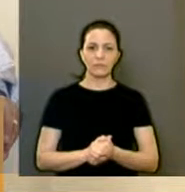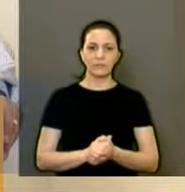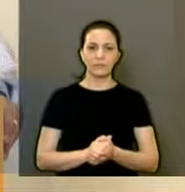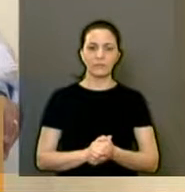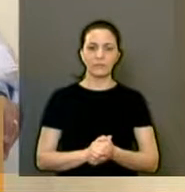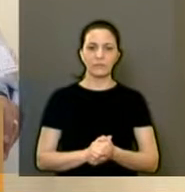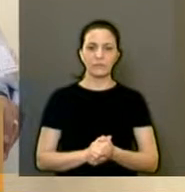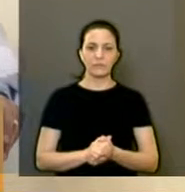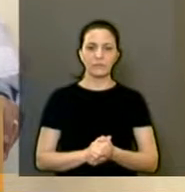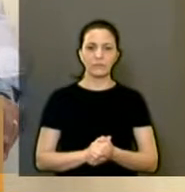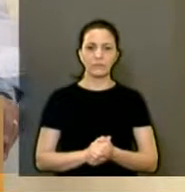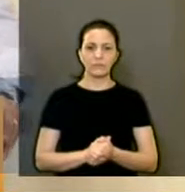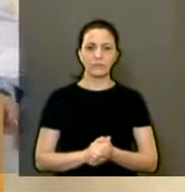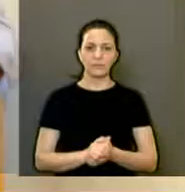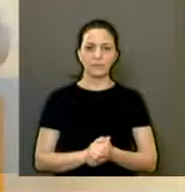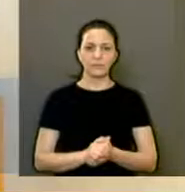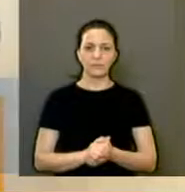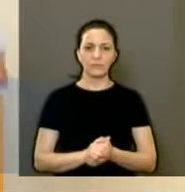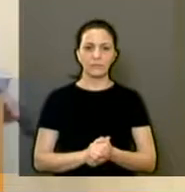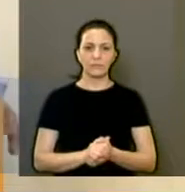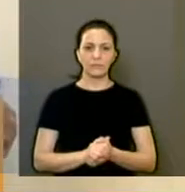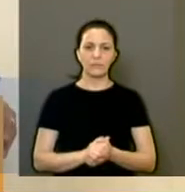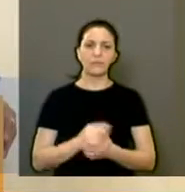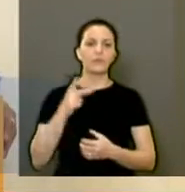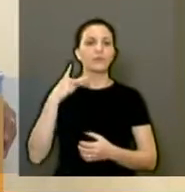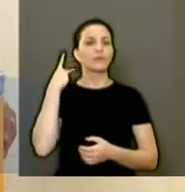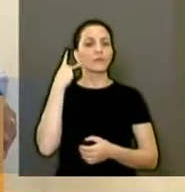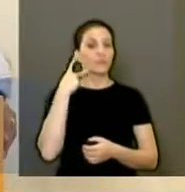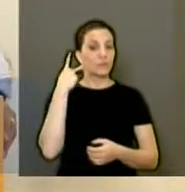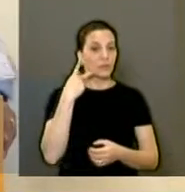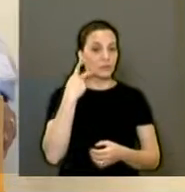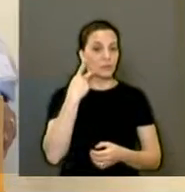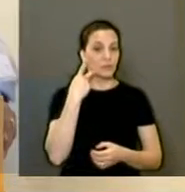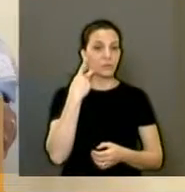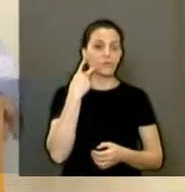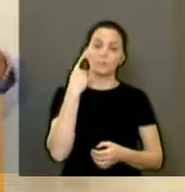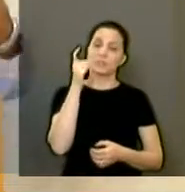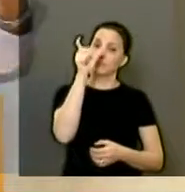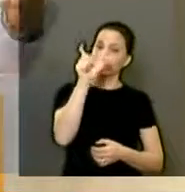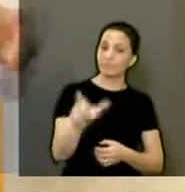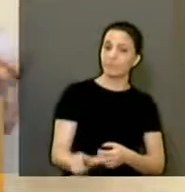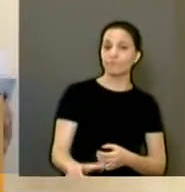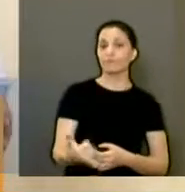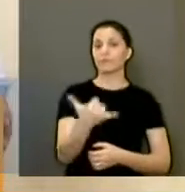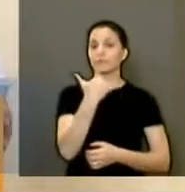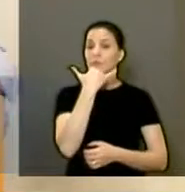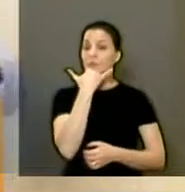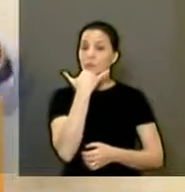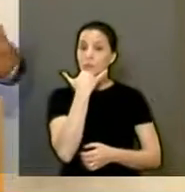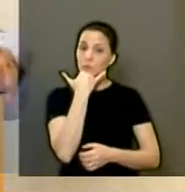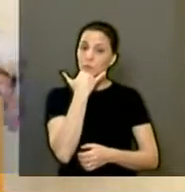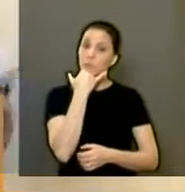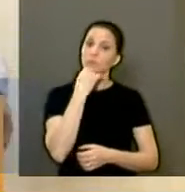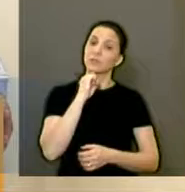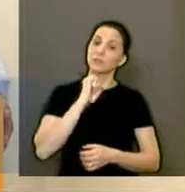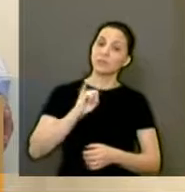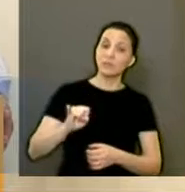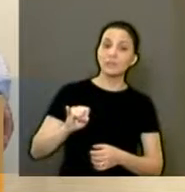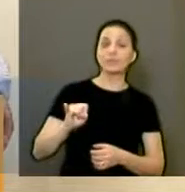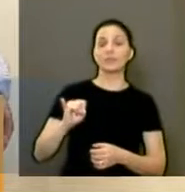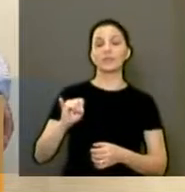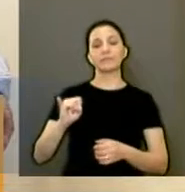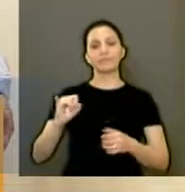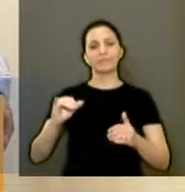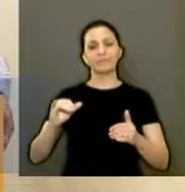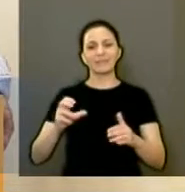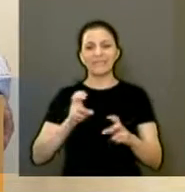olha pessoal senhores vereadores senhoras e os senhores me desculpe se eu me excedi aqui